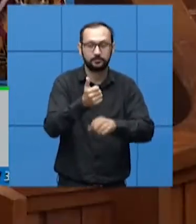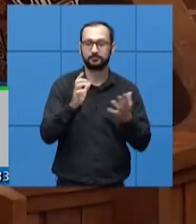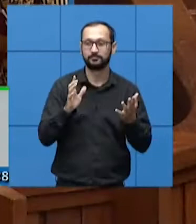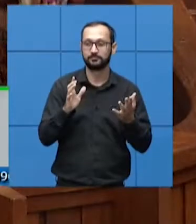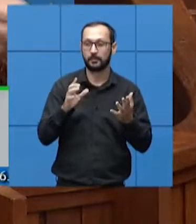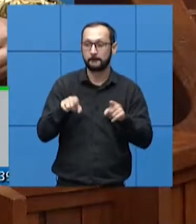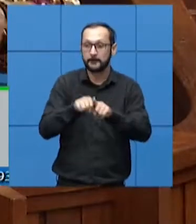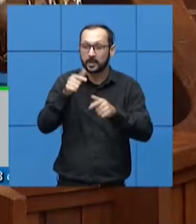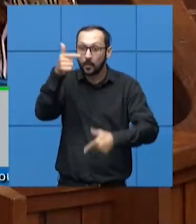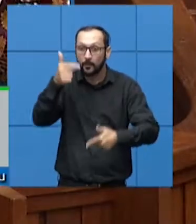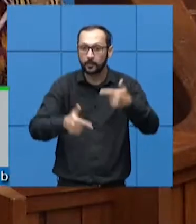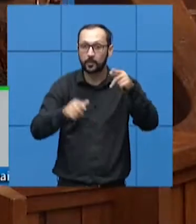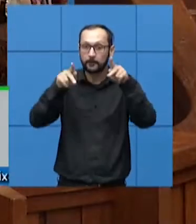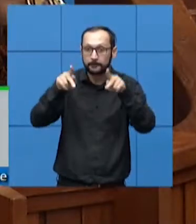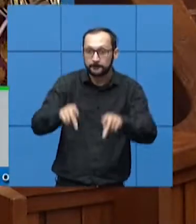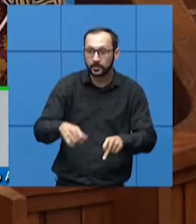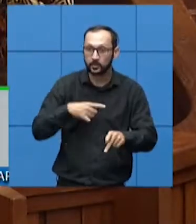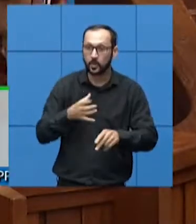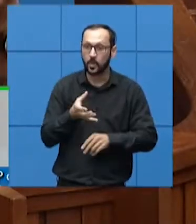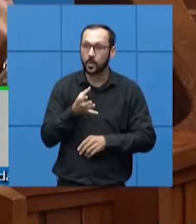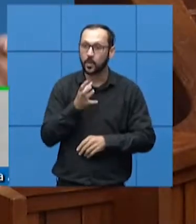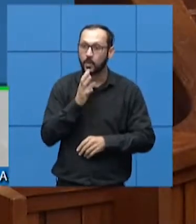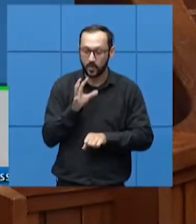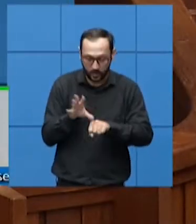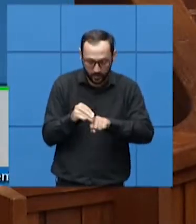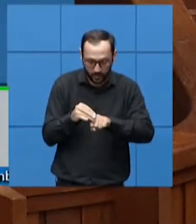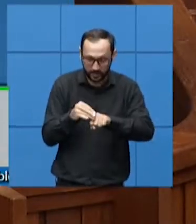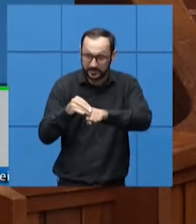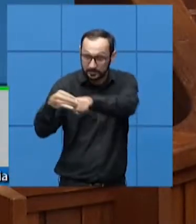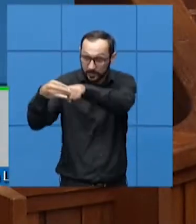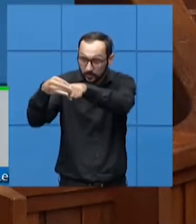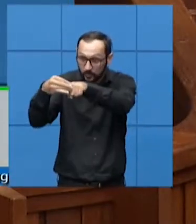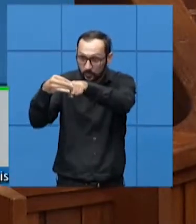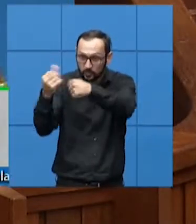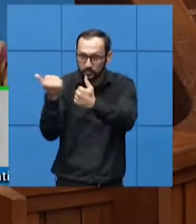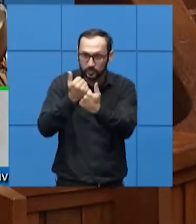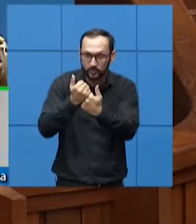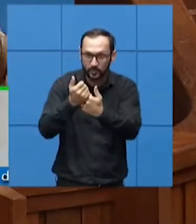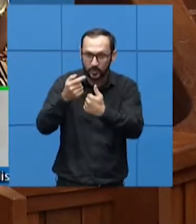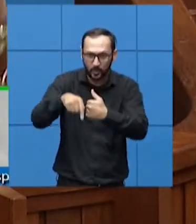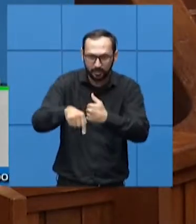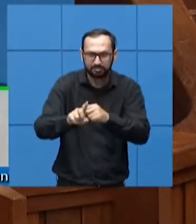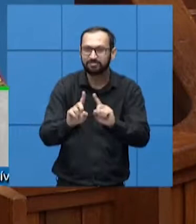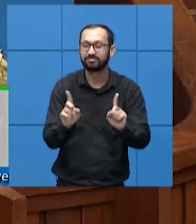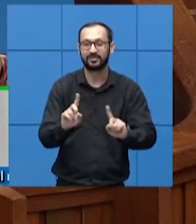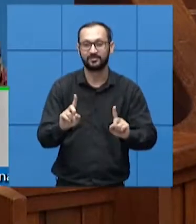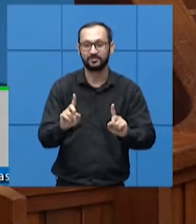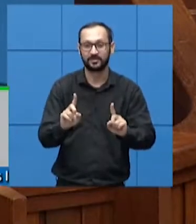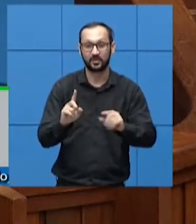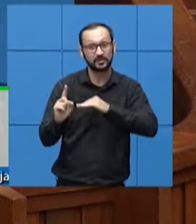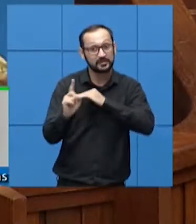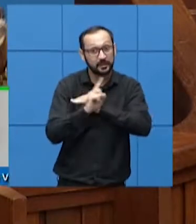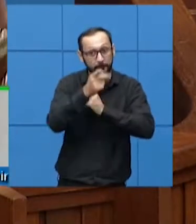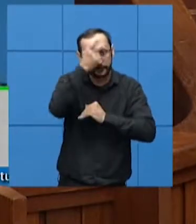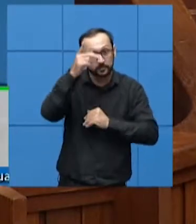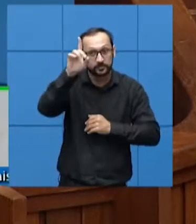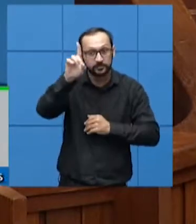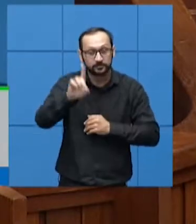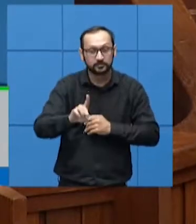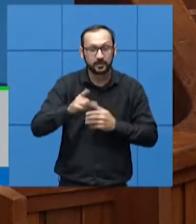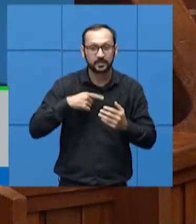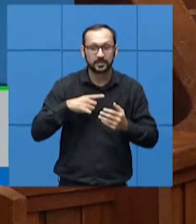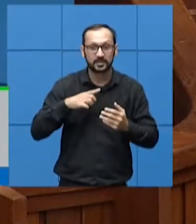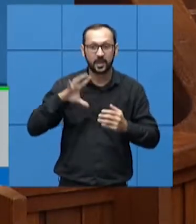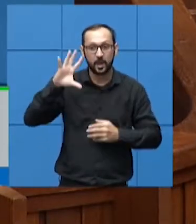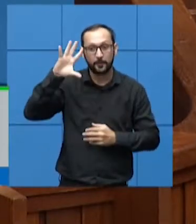uma política pública, uma área de conhecimento, não substitui a outra. Nós atendemos pessoas com deficiência de